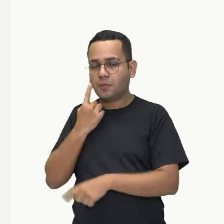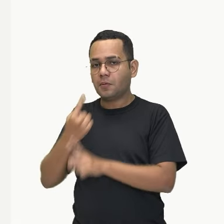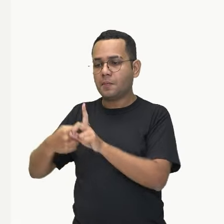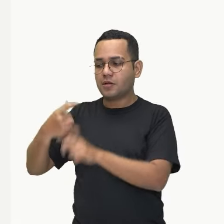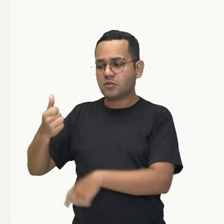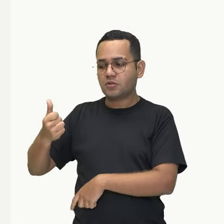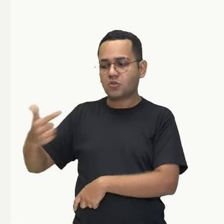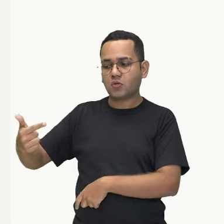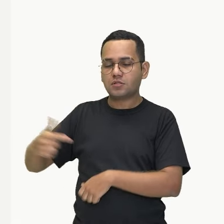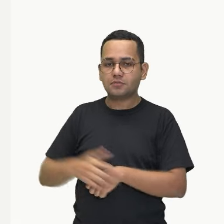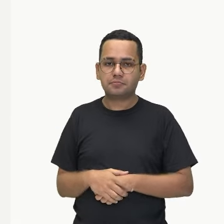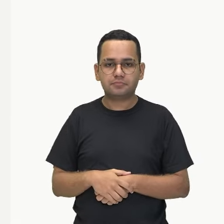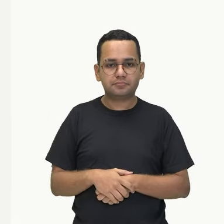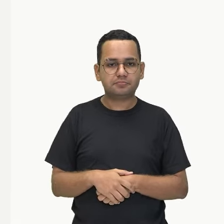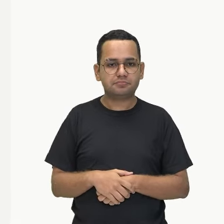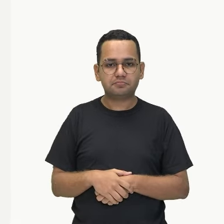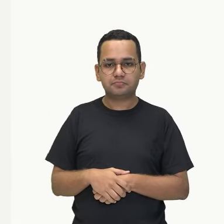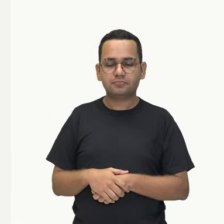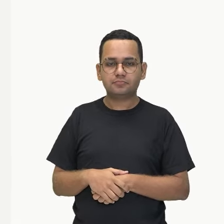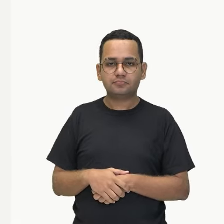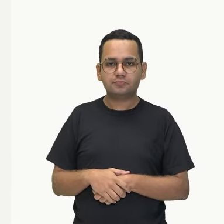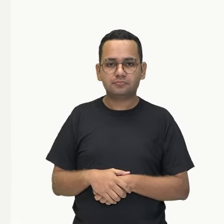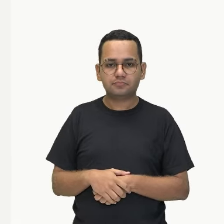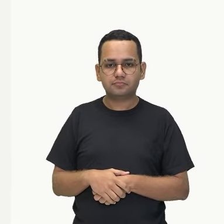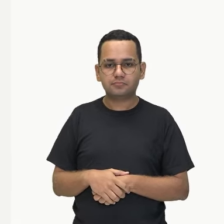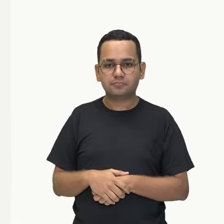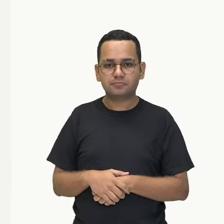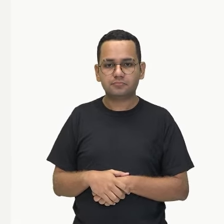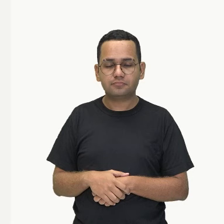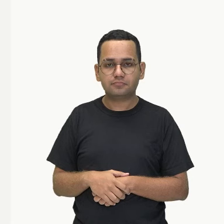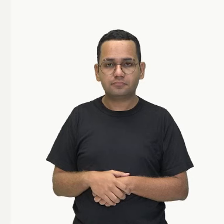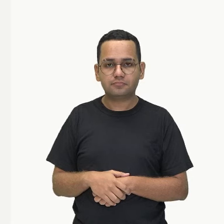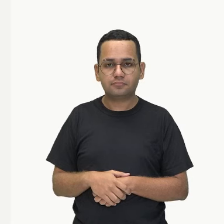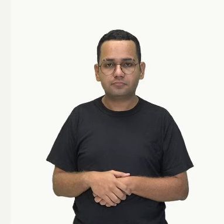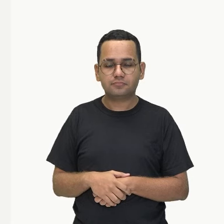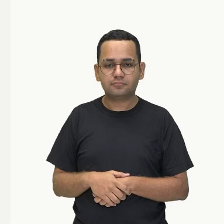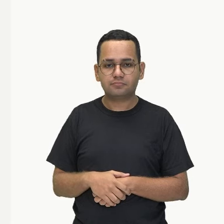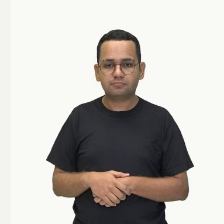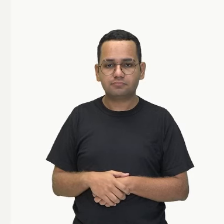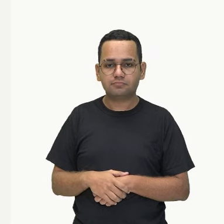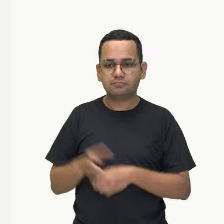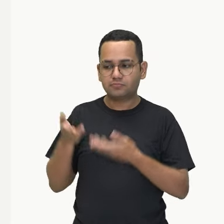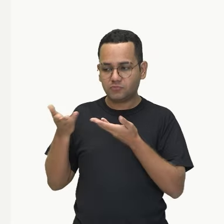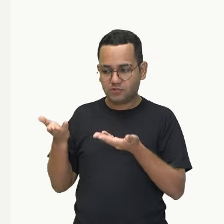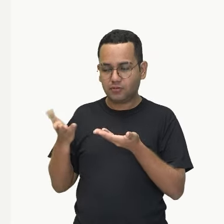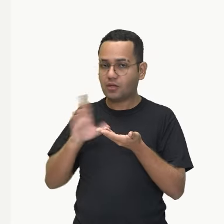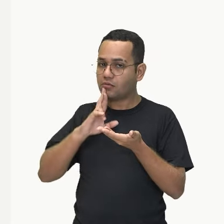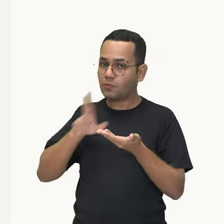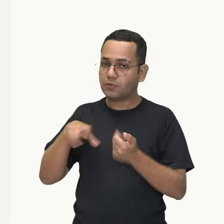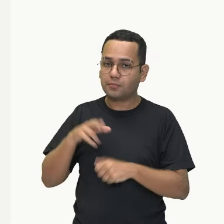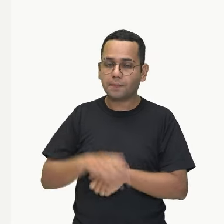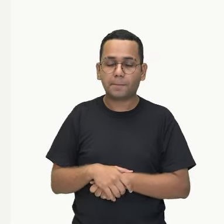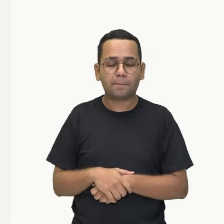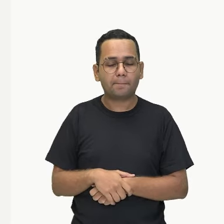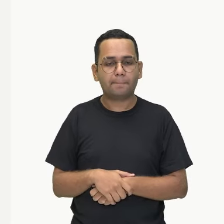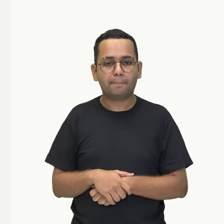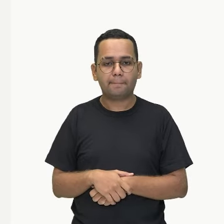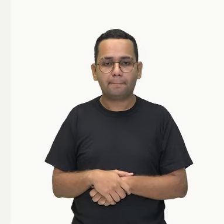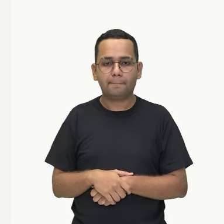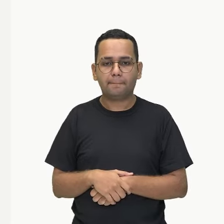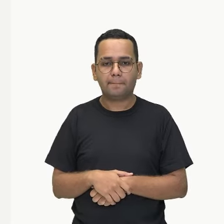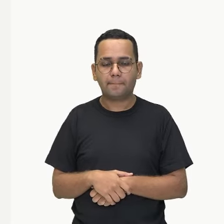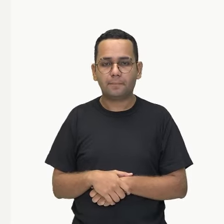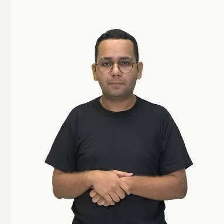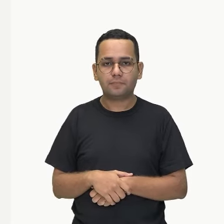Não possui variável, tá? Então, continua do mesmo jeito, mais 12. Então, aqui o meu polinômio, menos 2y ao